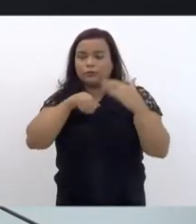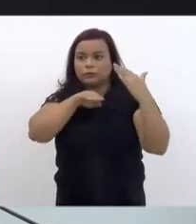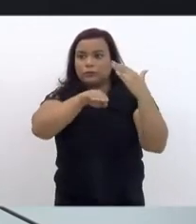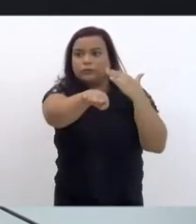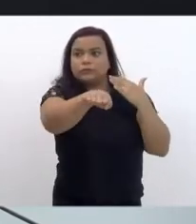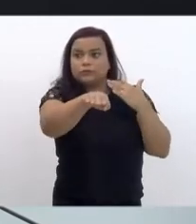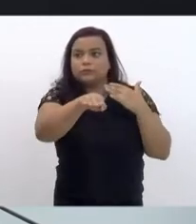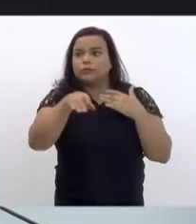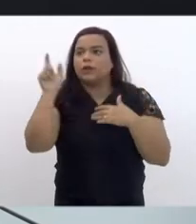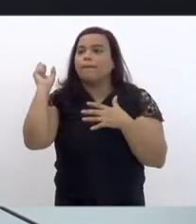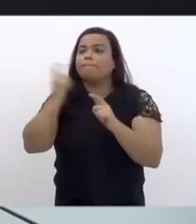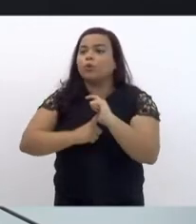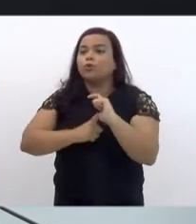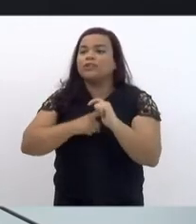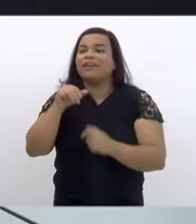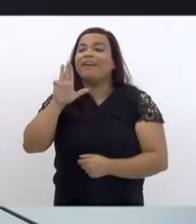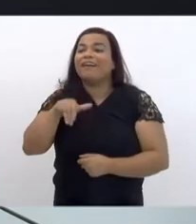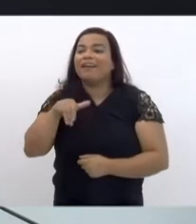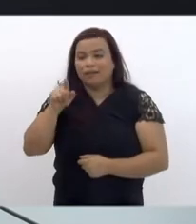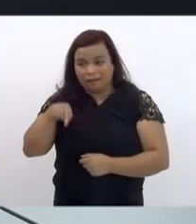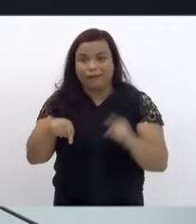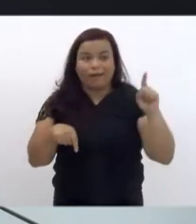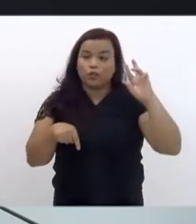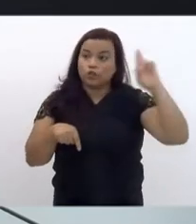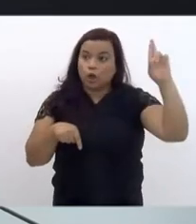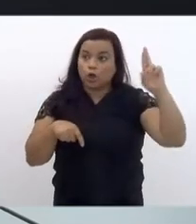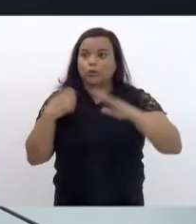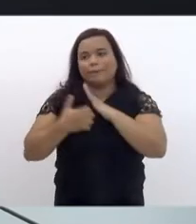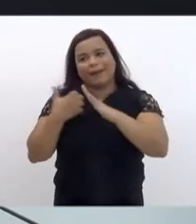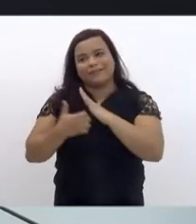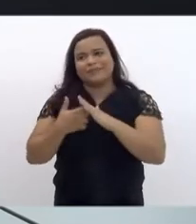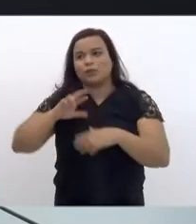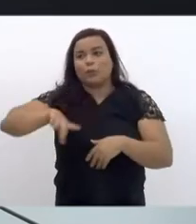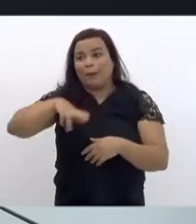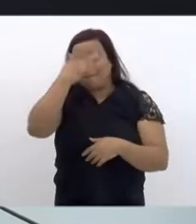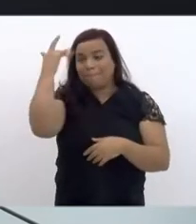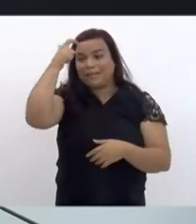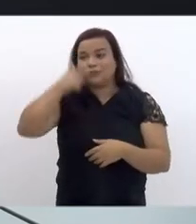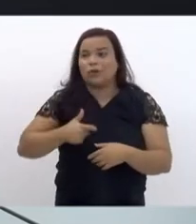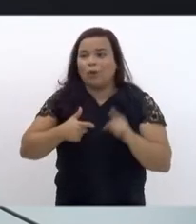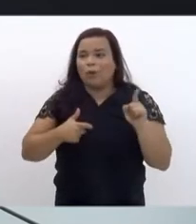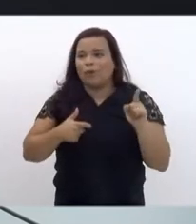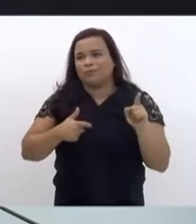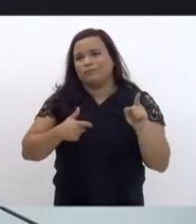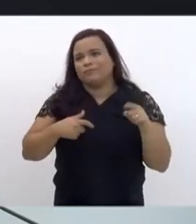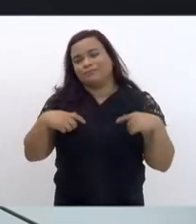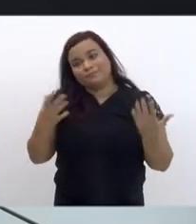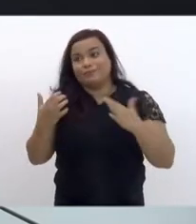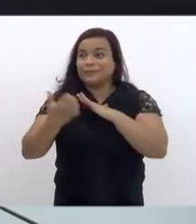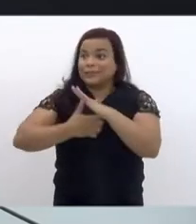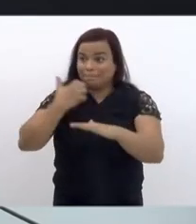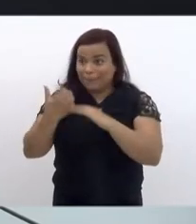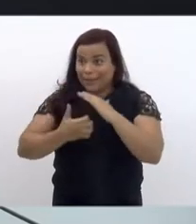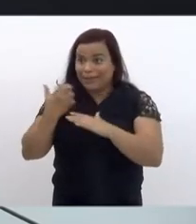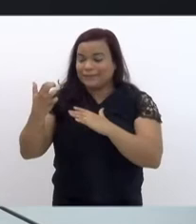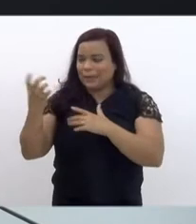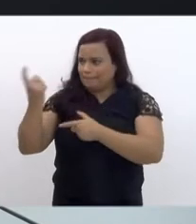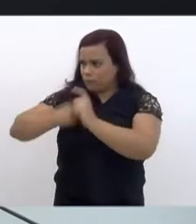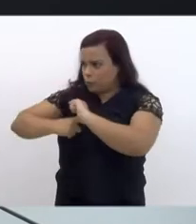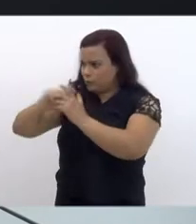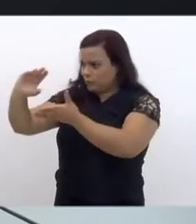dono do ônibus, a empresa. E a empresa repassa